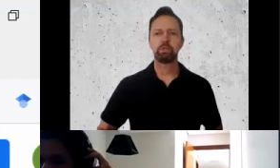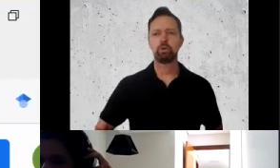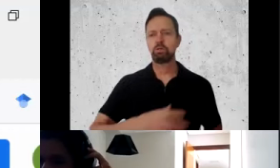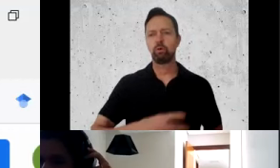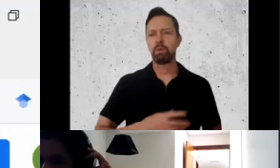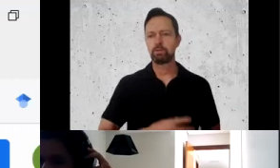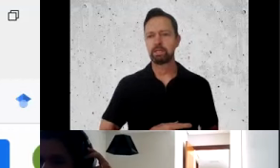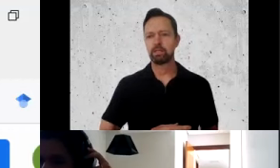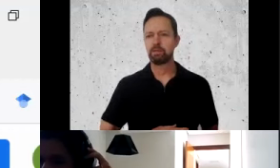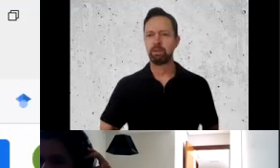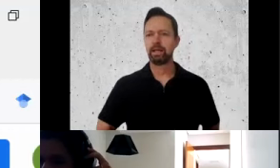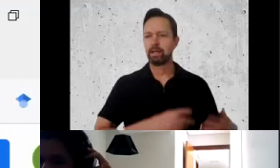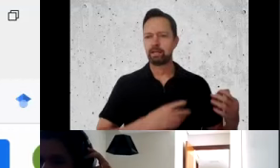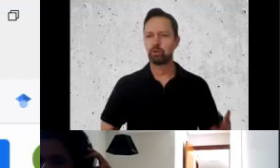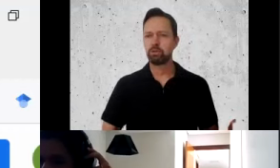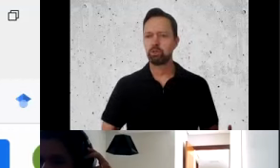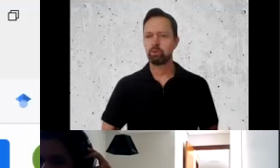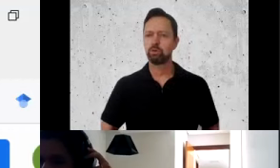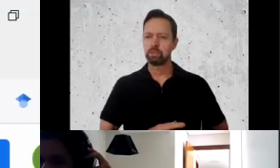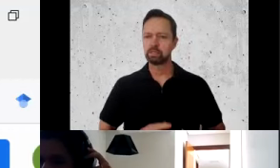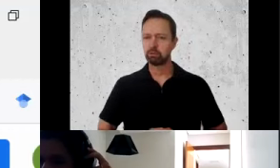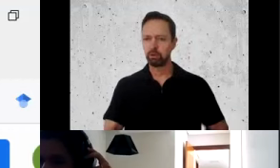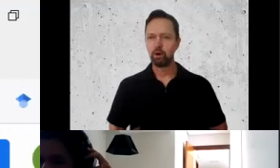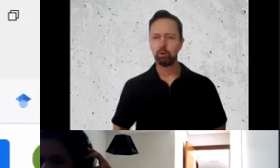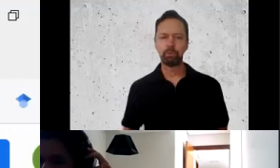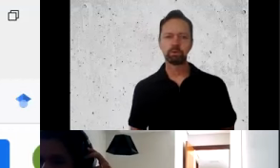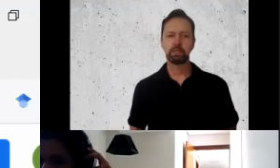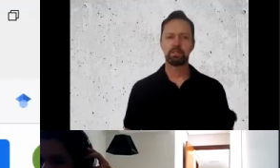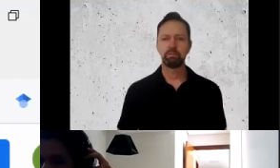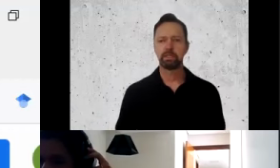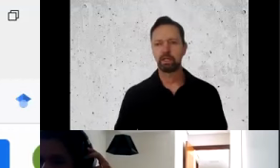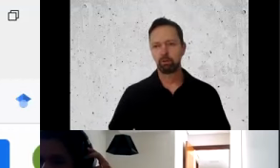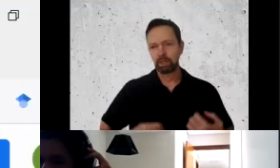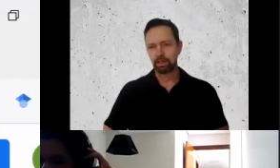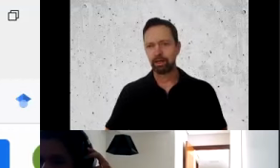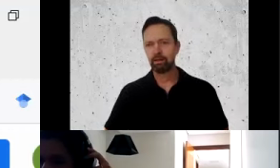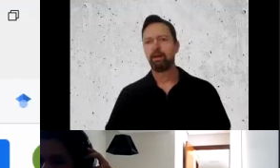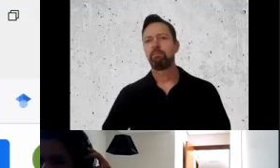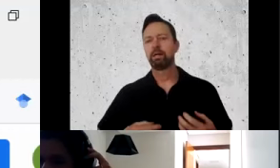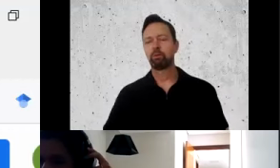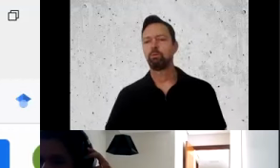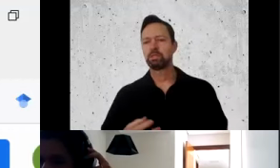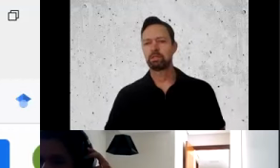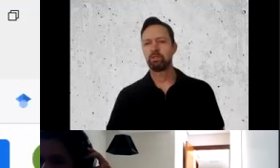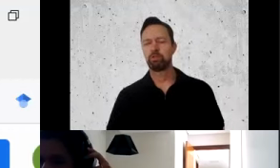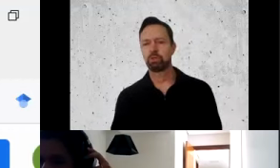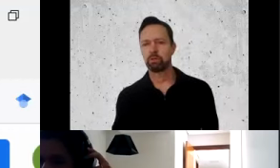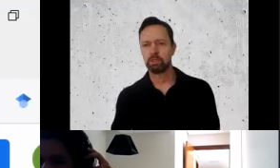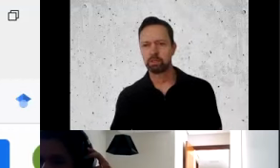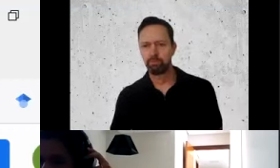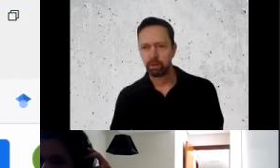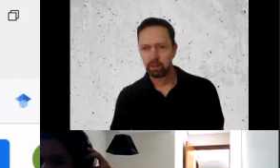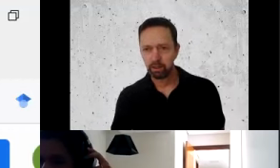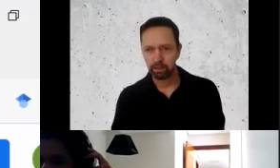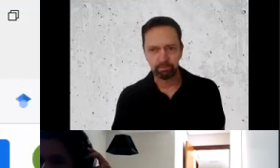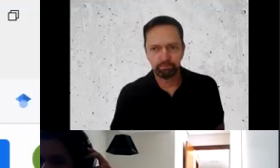que instituições, no começo dessa disciplina, ela era só instituições. Esse era o ponto da disciplina, era argumentar para economistas que